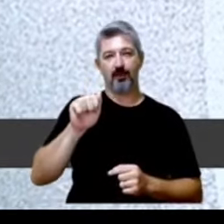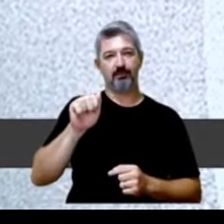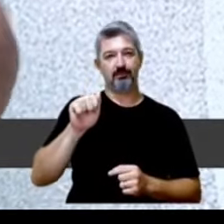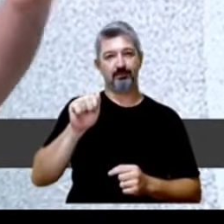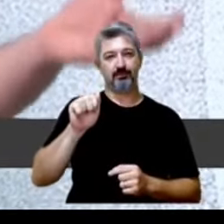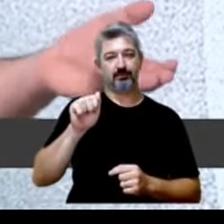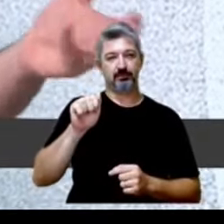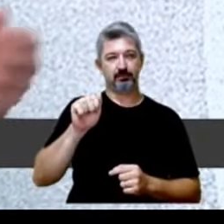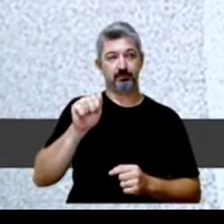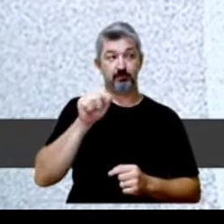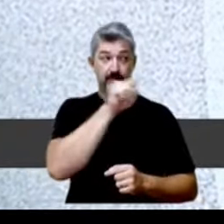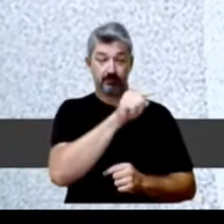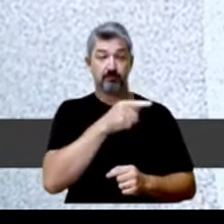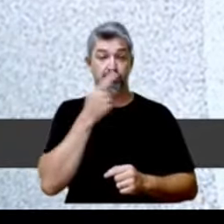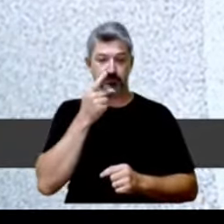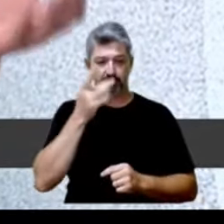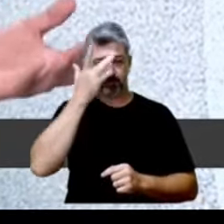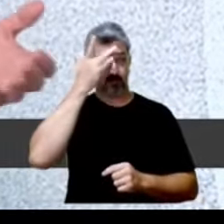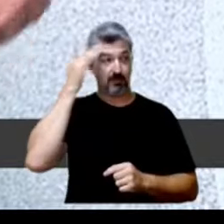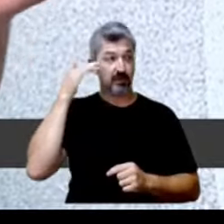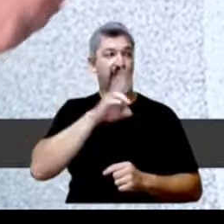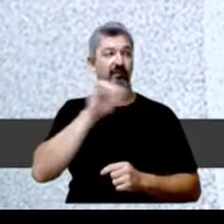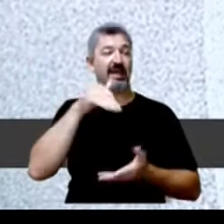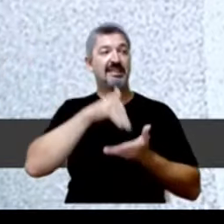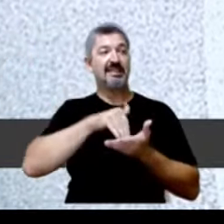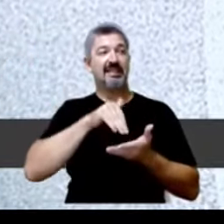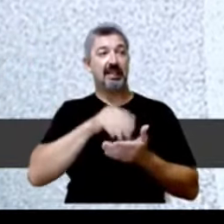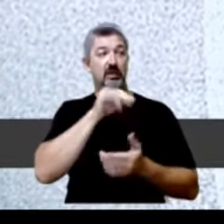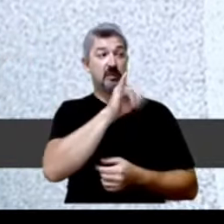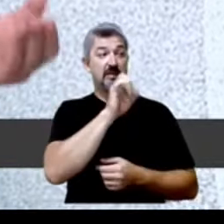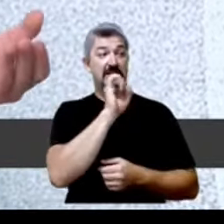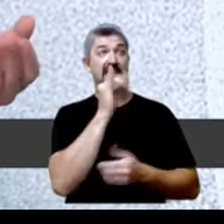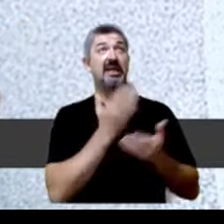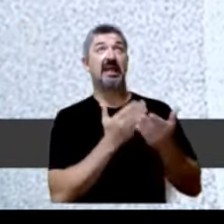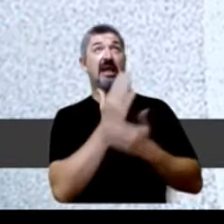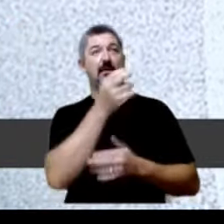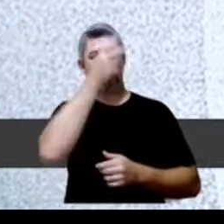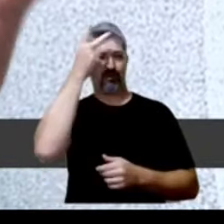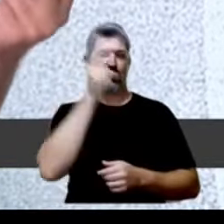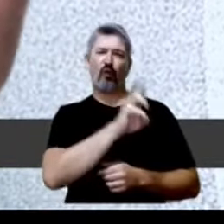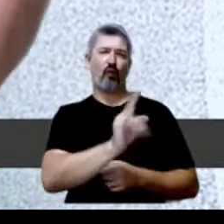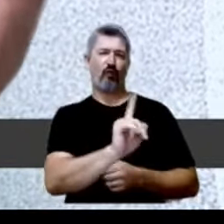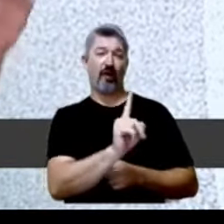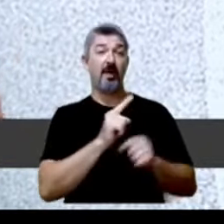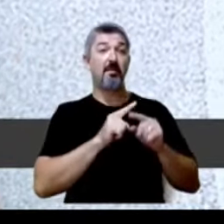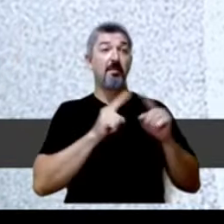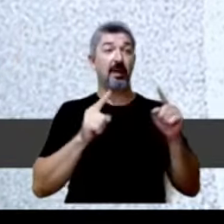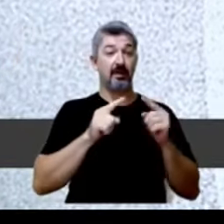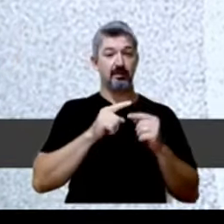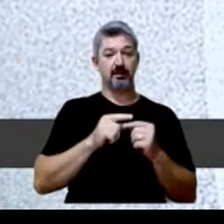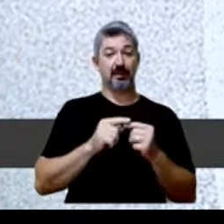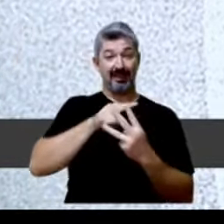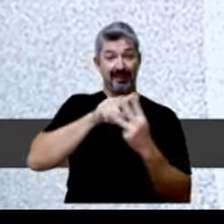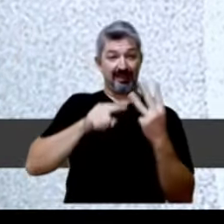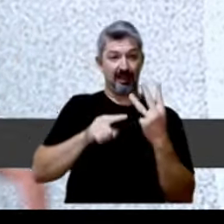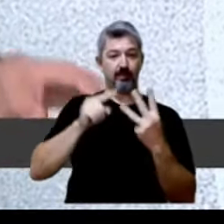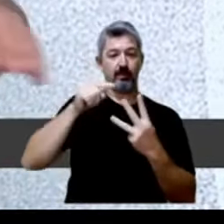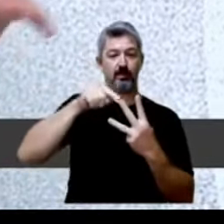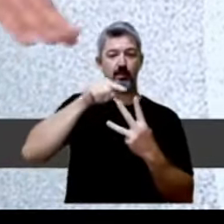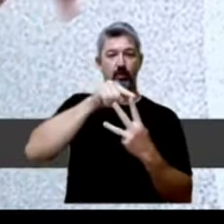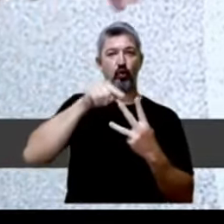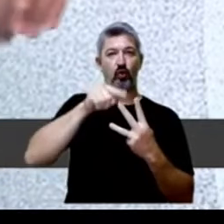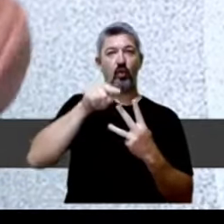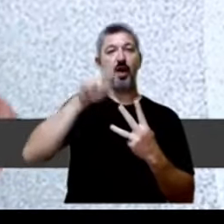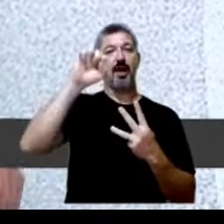anunciou pessoas que seriam seus secretários, caso você ganhasse a eleição, que não vai ocorrer. Sabará. Dos três, dois eram ex-secretários do Dória. O